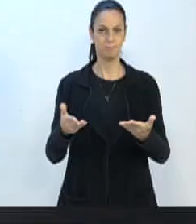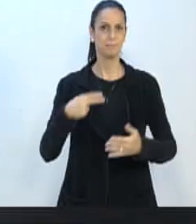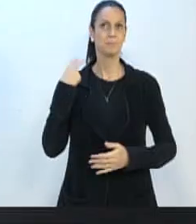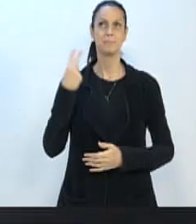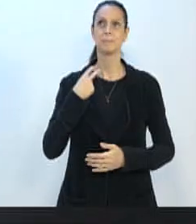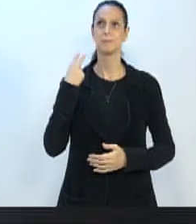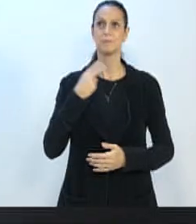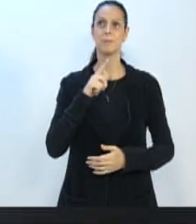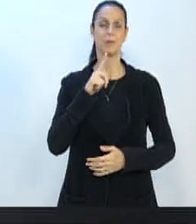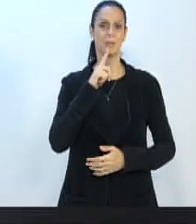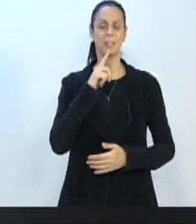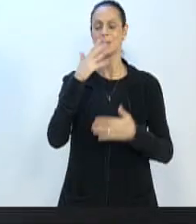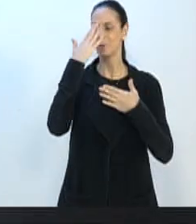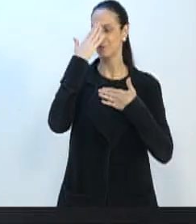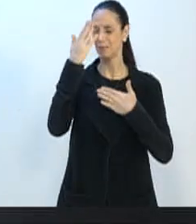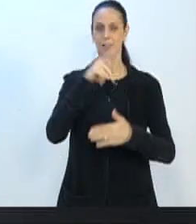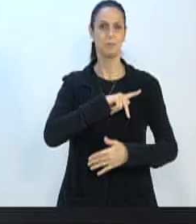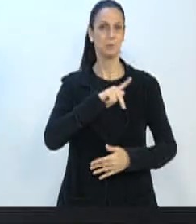obrigada